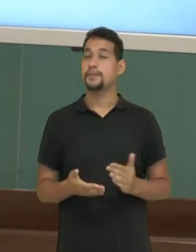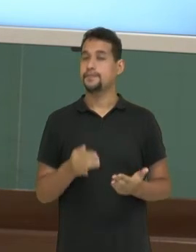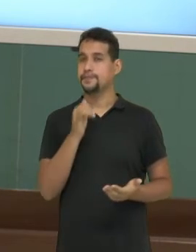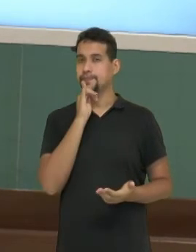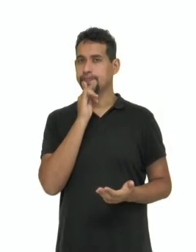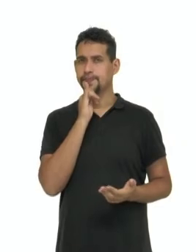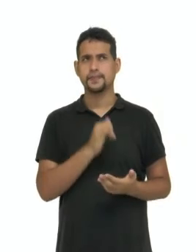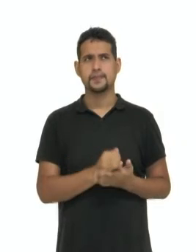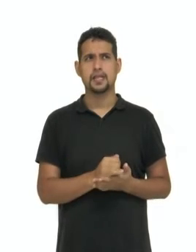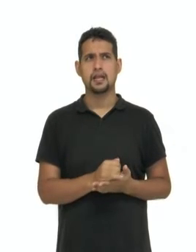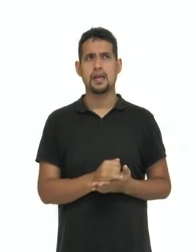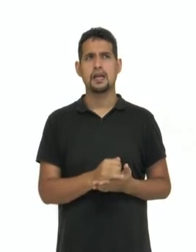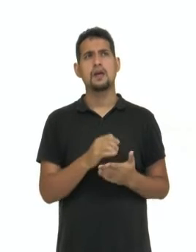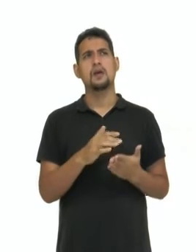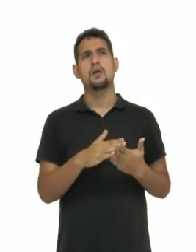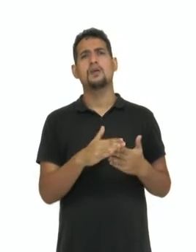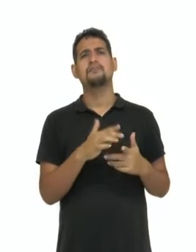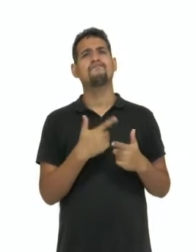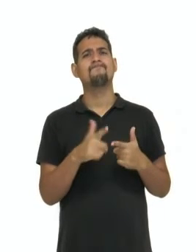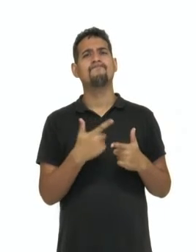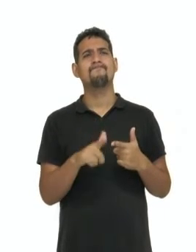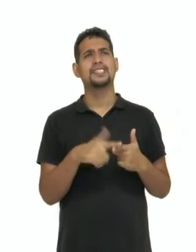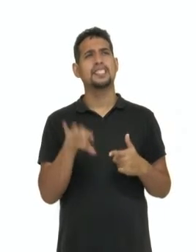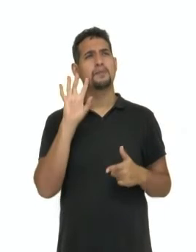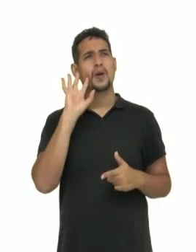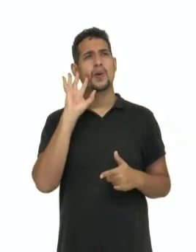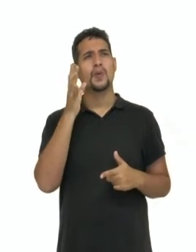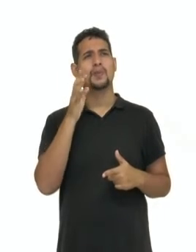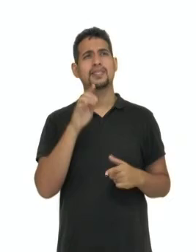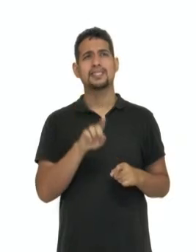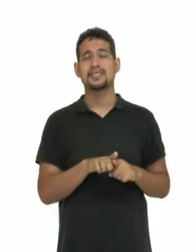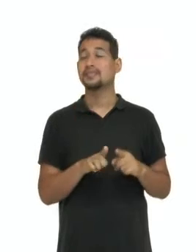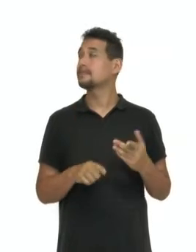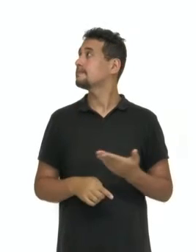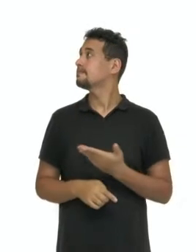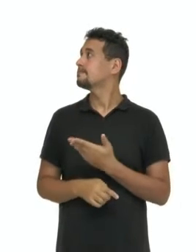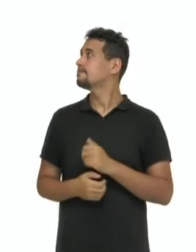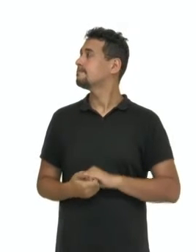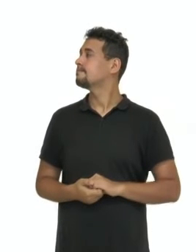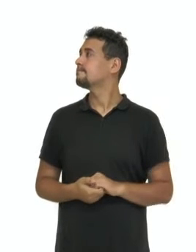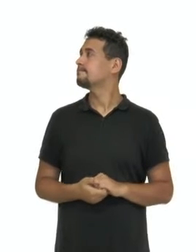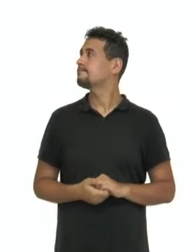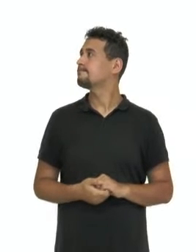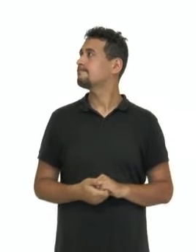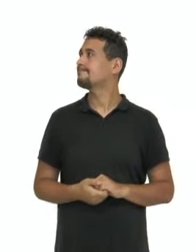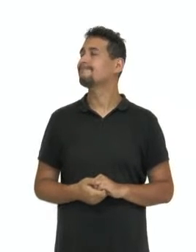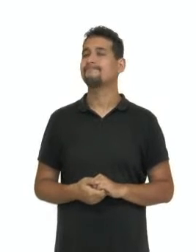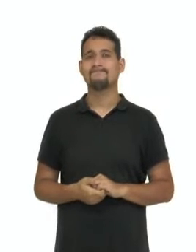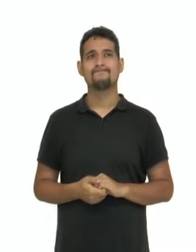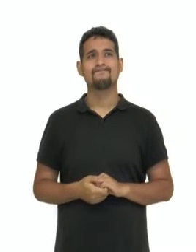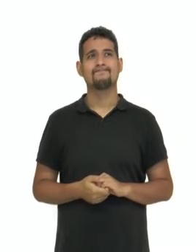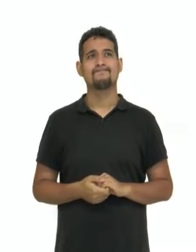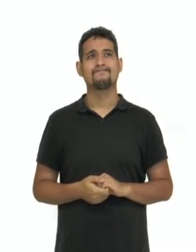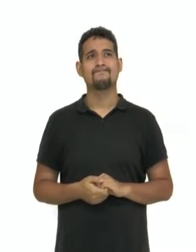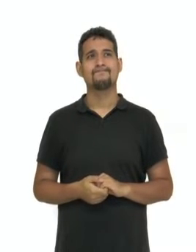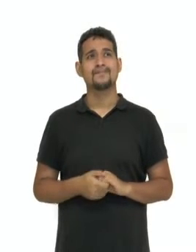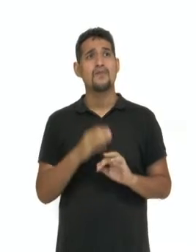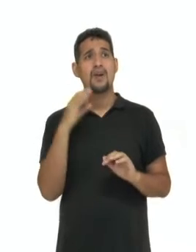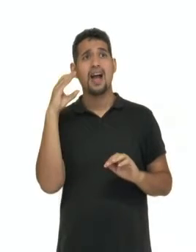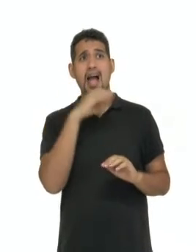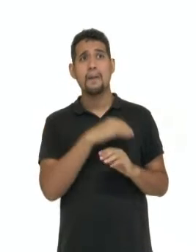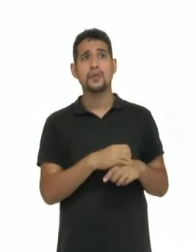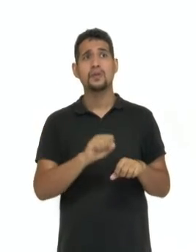Ejemplo, el accidente ocurrió en un santiamén. O acidente ocorreu num piscar